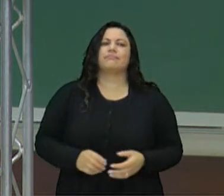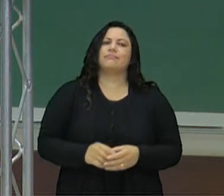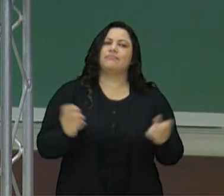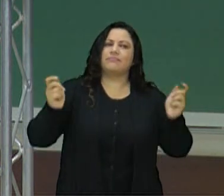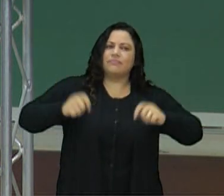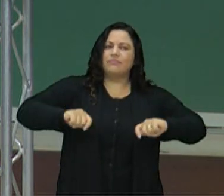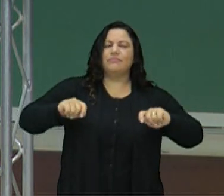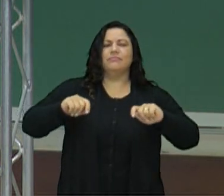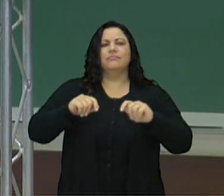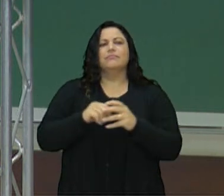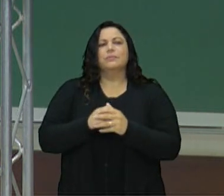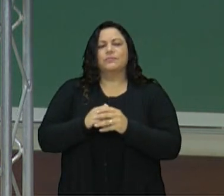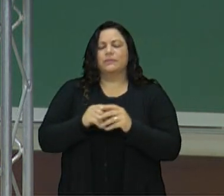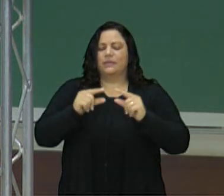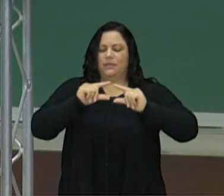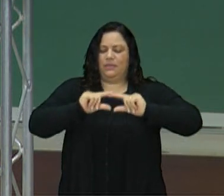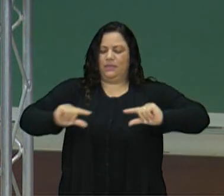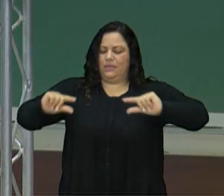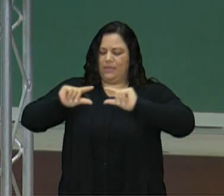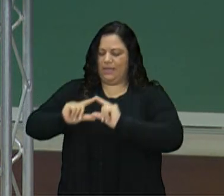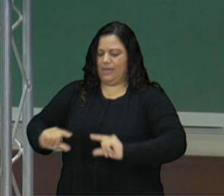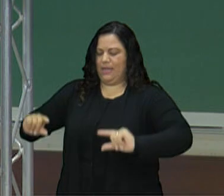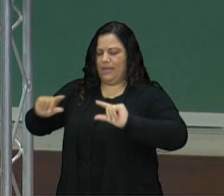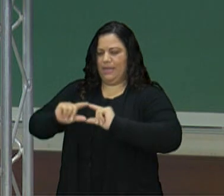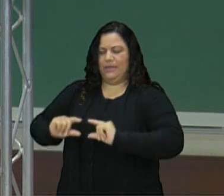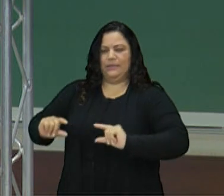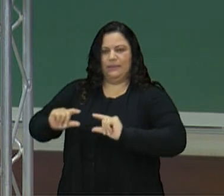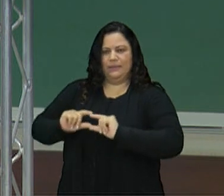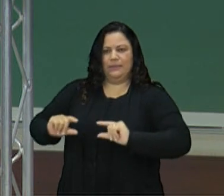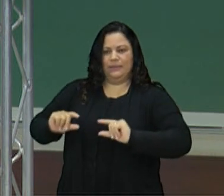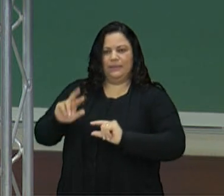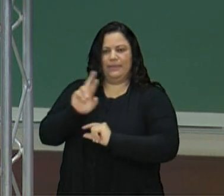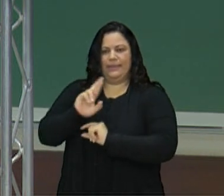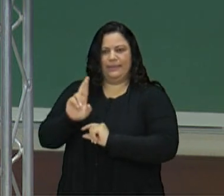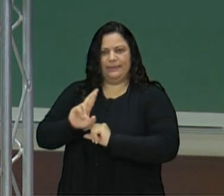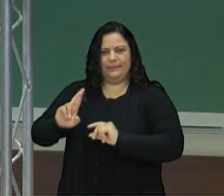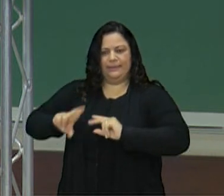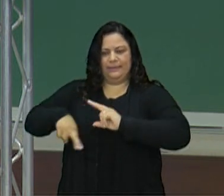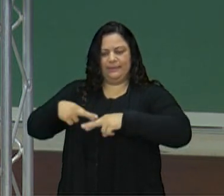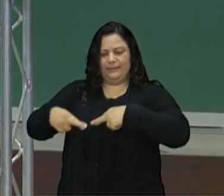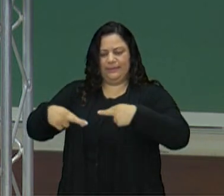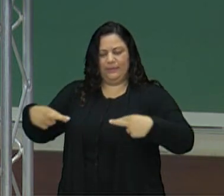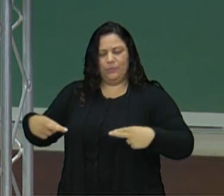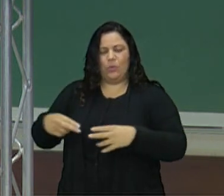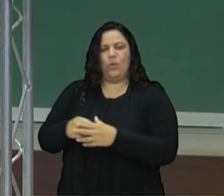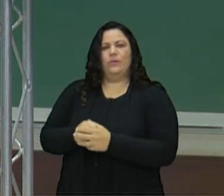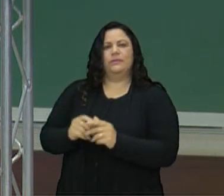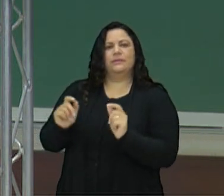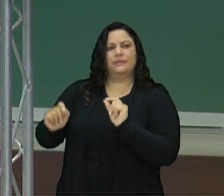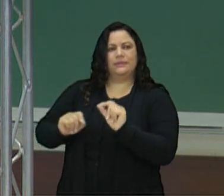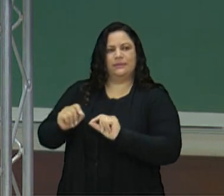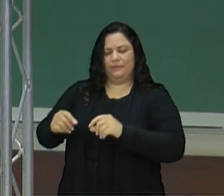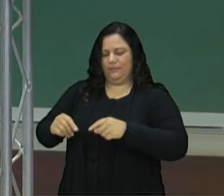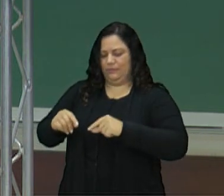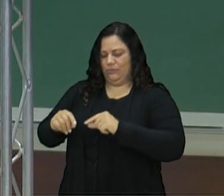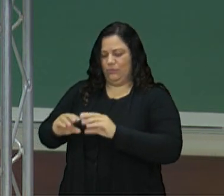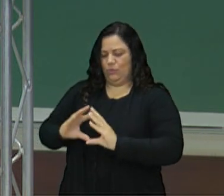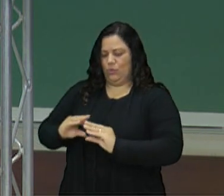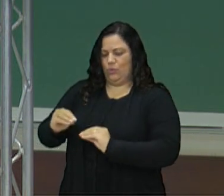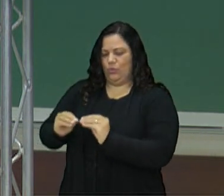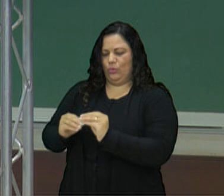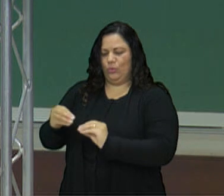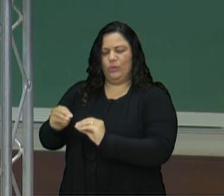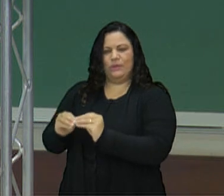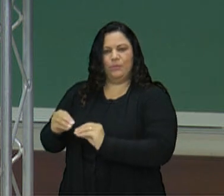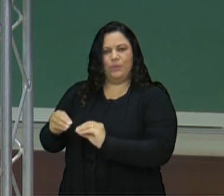onde estão concentrados as riboses, né? E aqui onde estão concentrados os fosfatos. Toda a molécula ali.